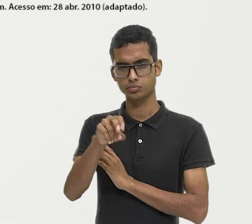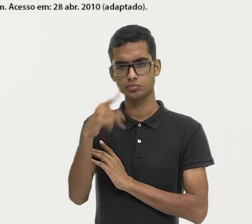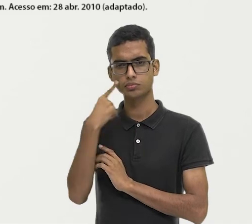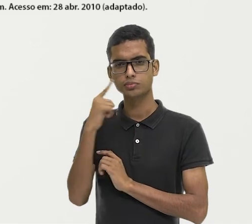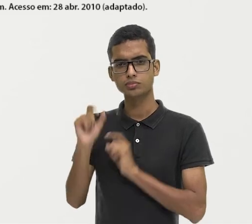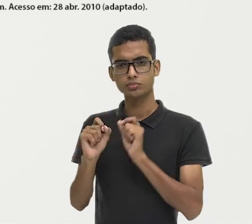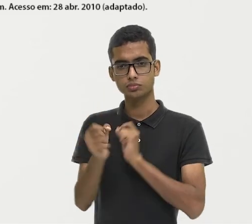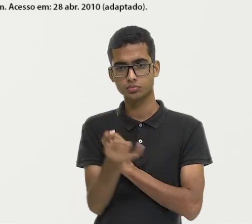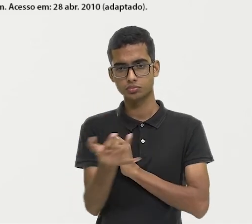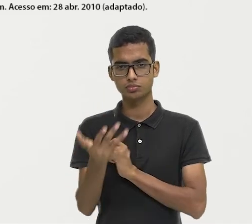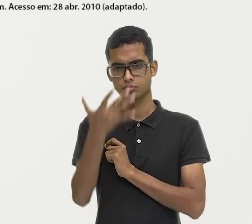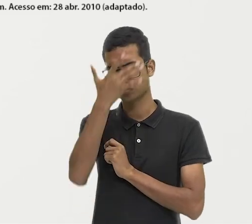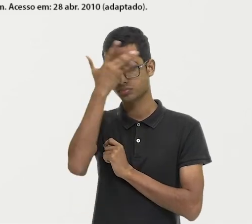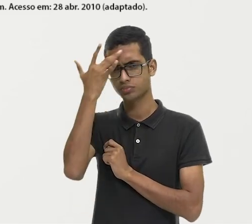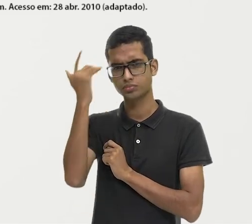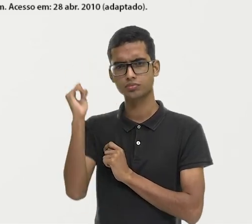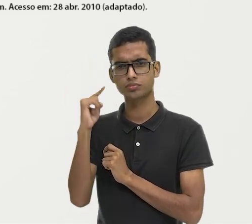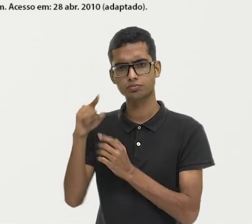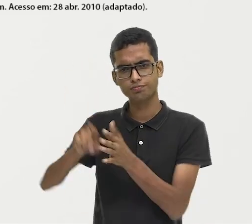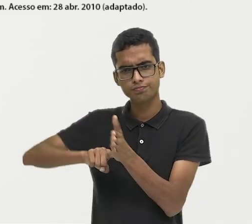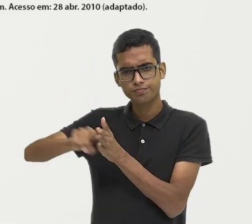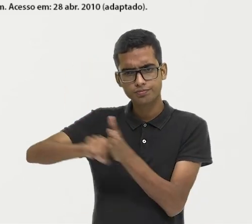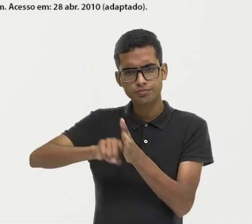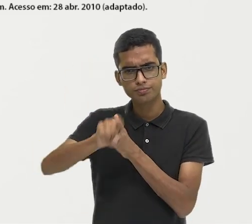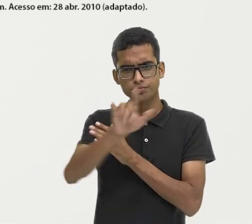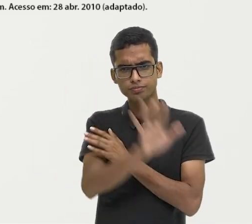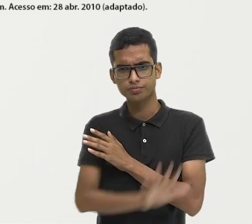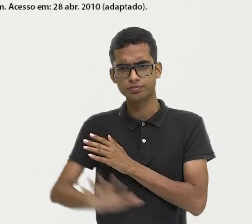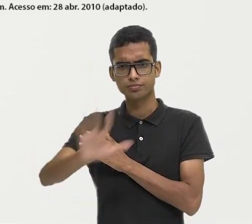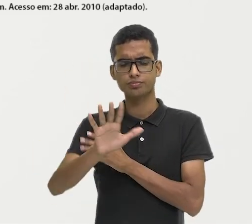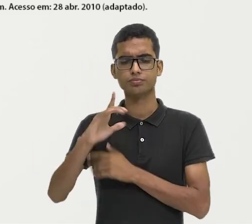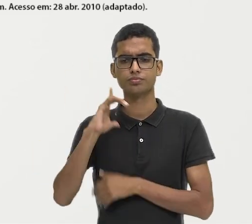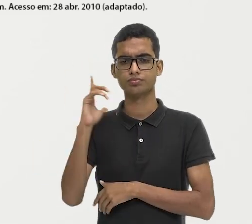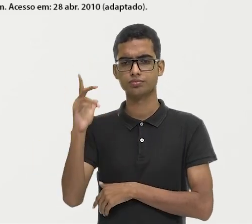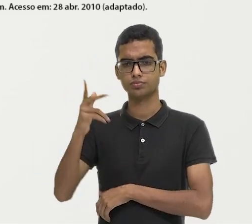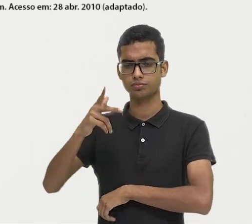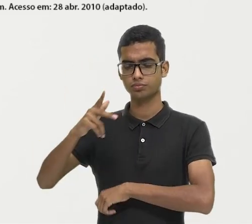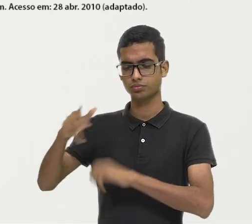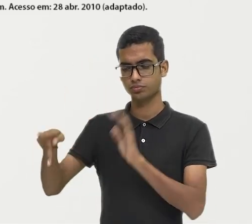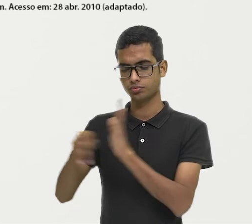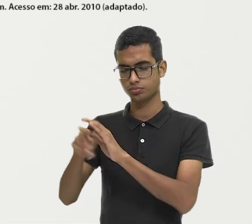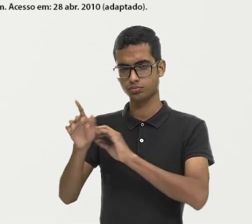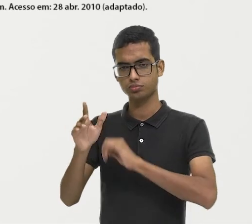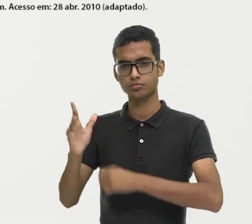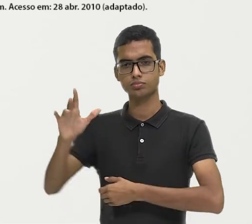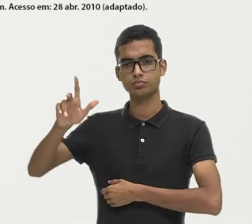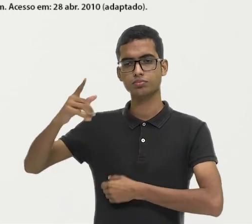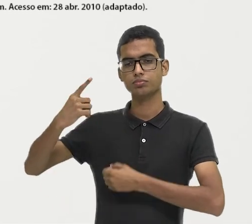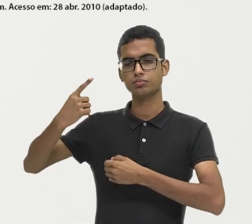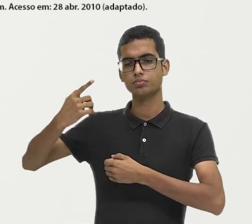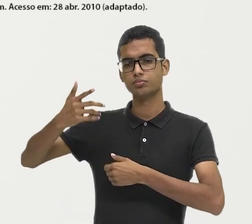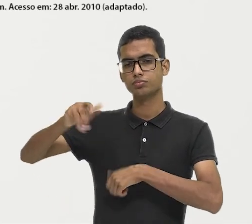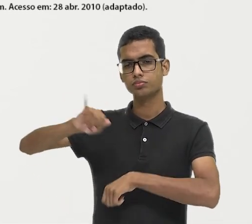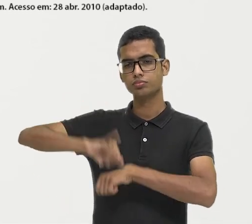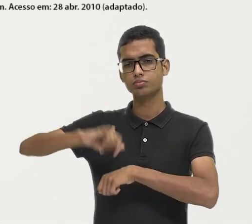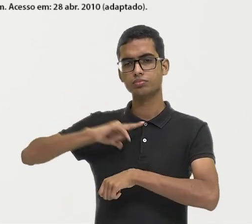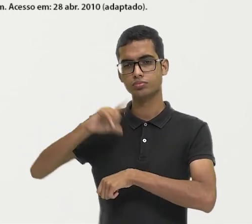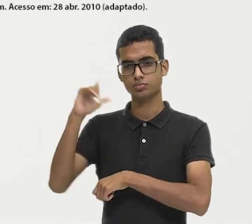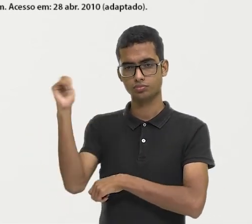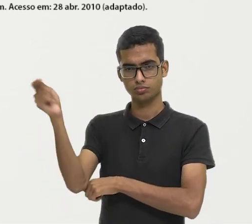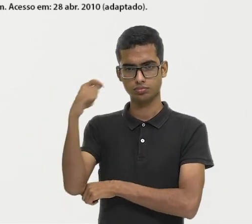Supondo que o total de pessoas pesquisadas na região metropolitana de Porto Alegre equivale